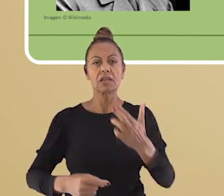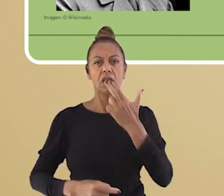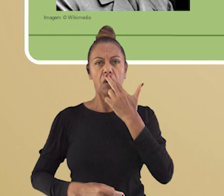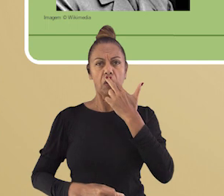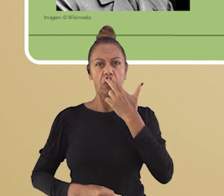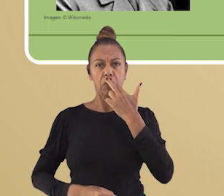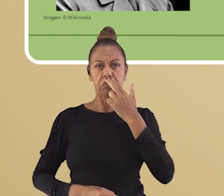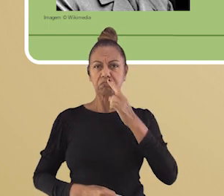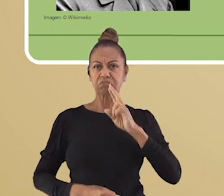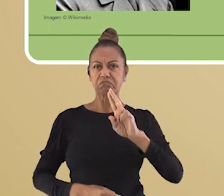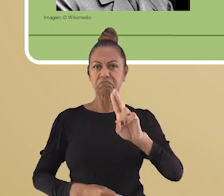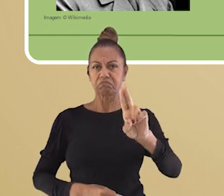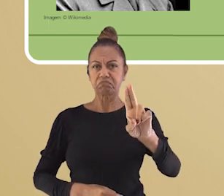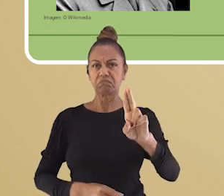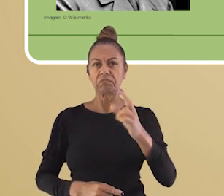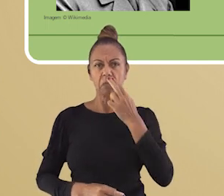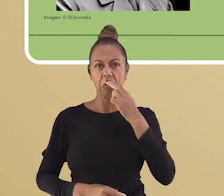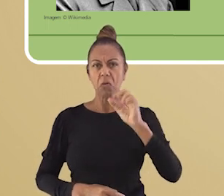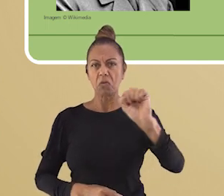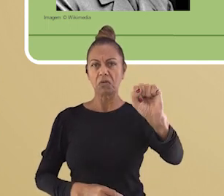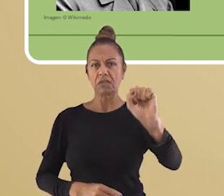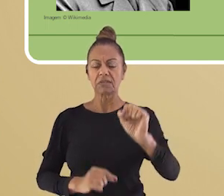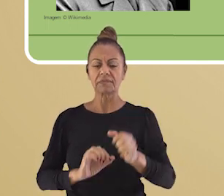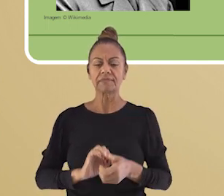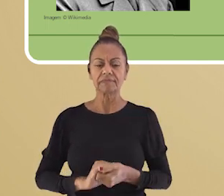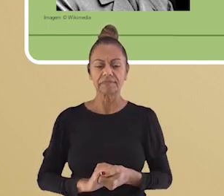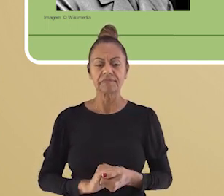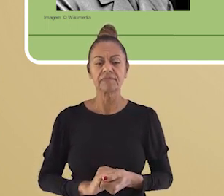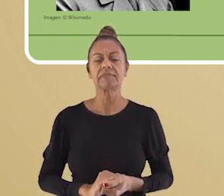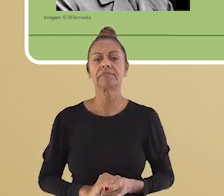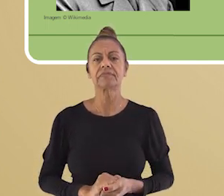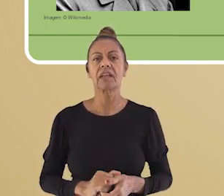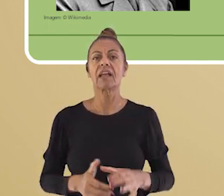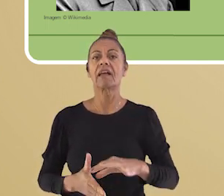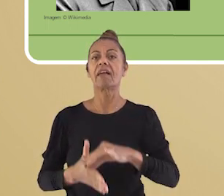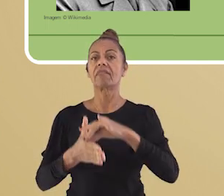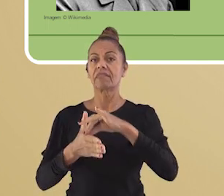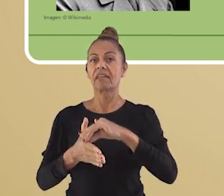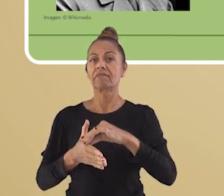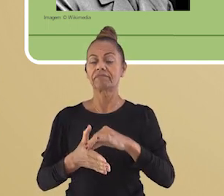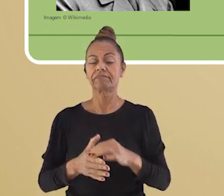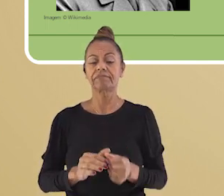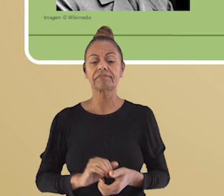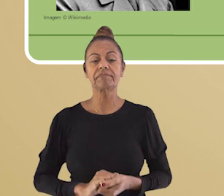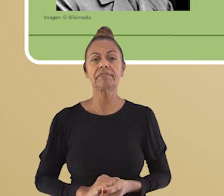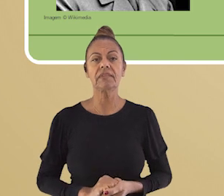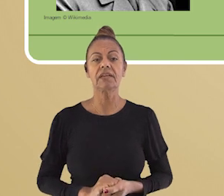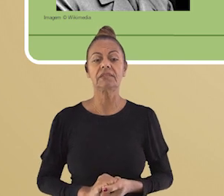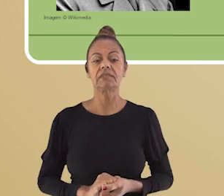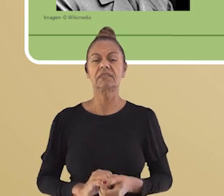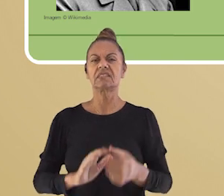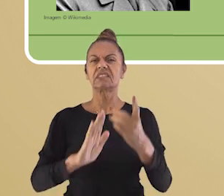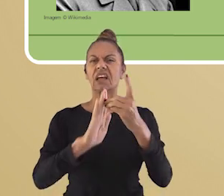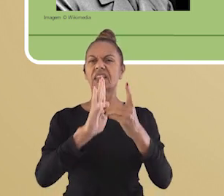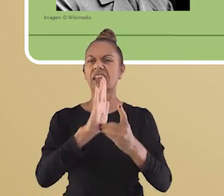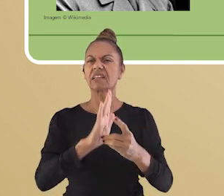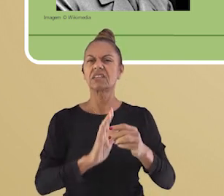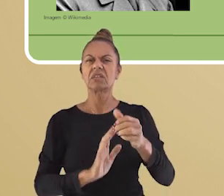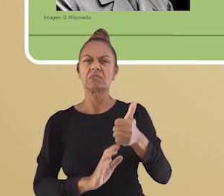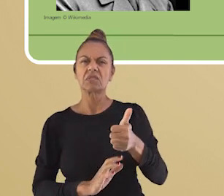nazista, uma ideologia que foi associada a seu principal líder, que foi Adolf Hitler, na década